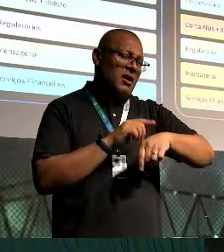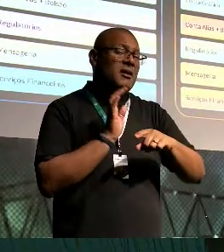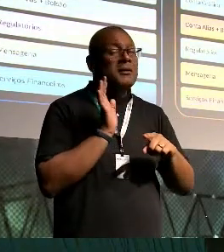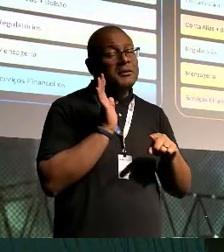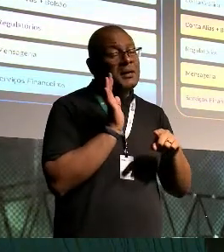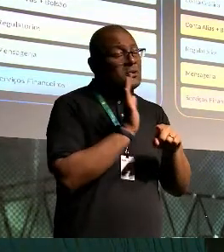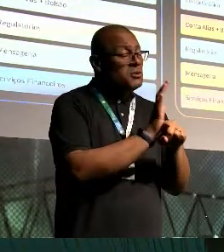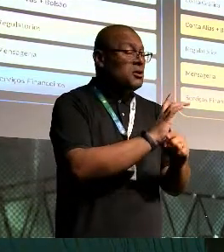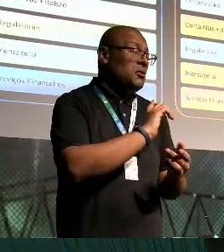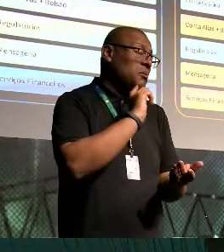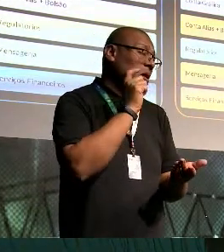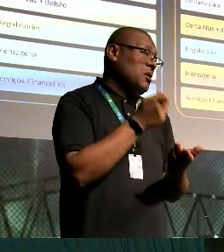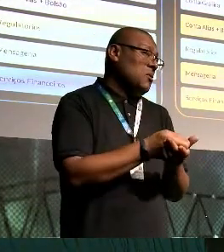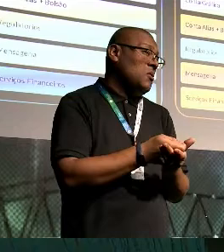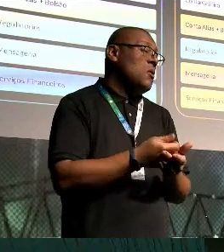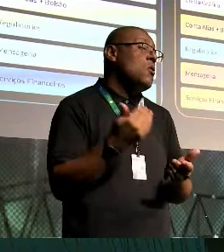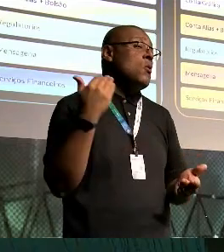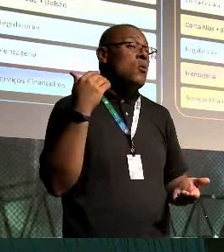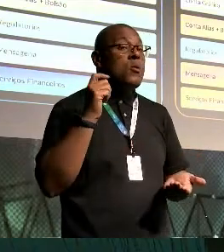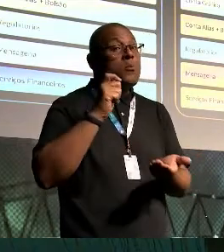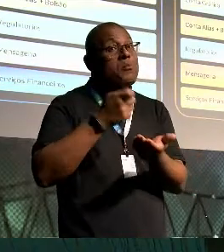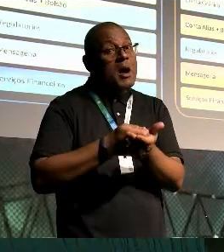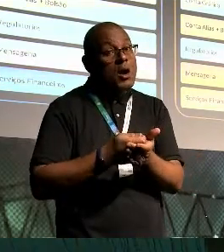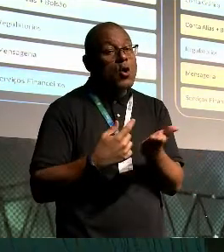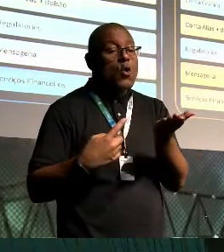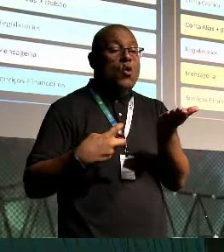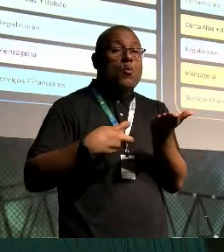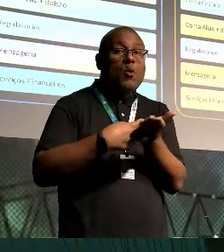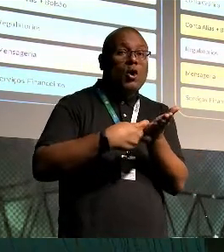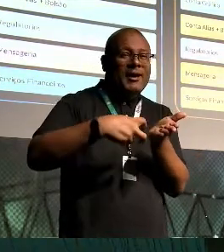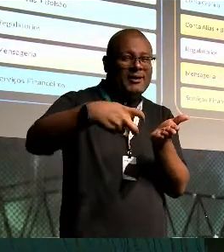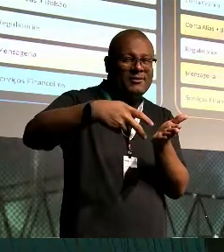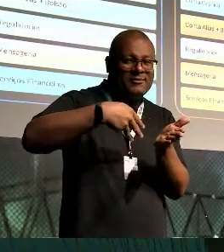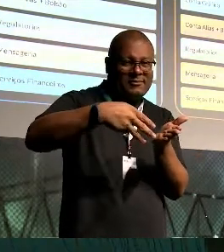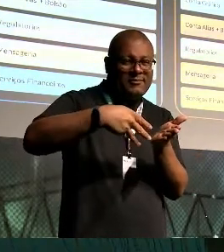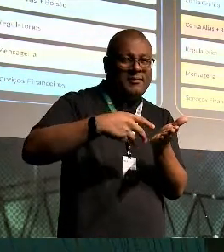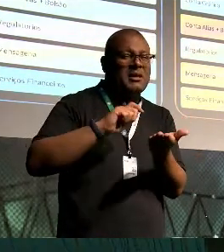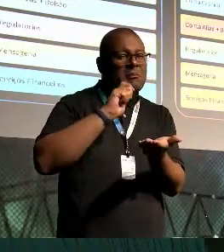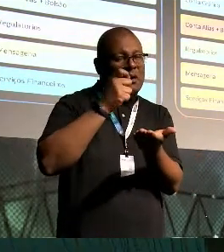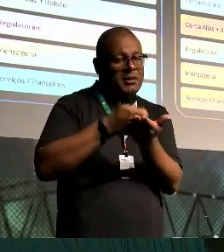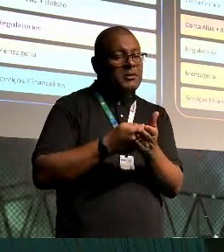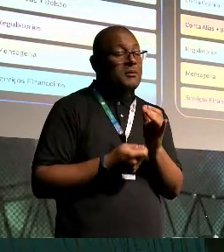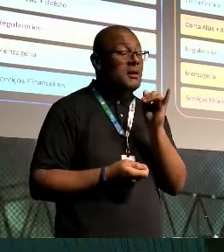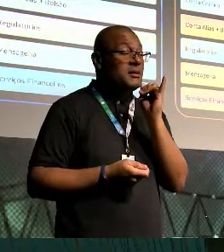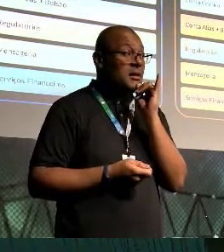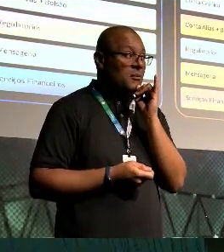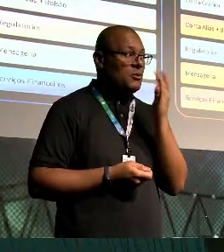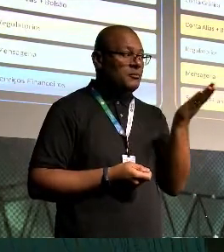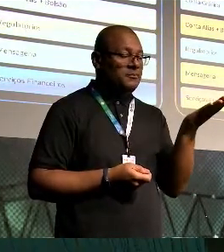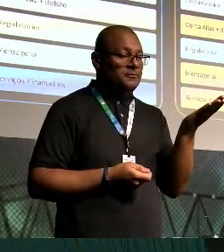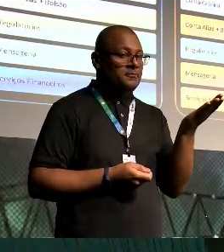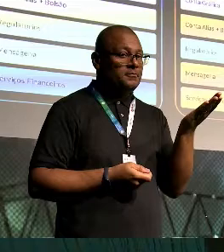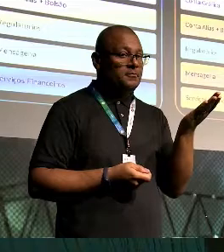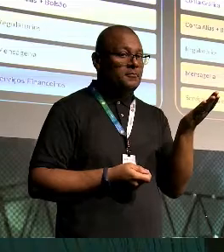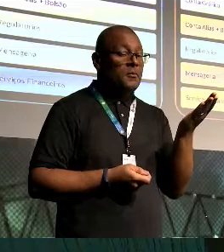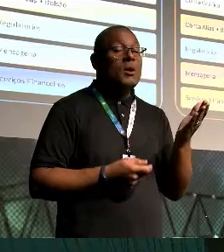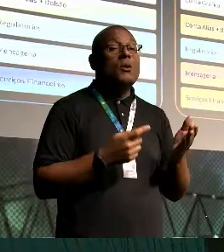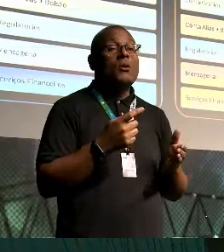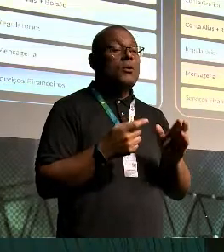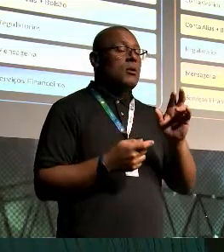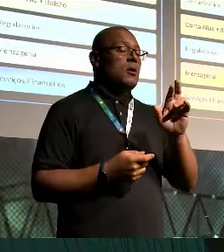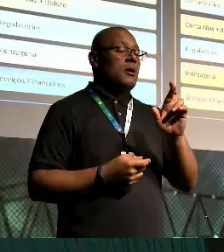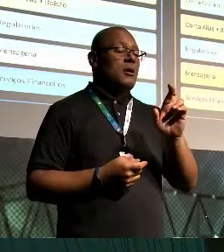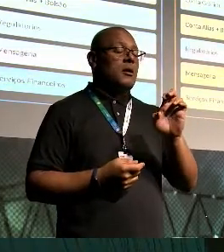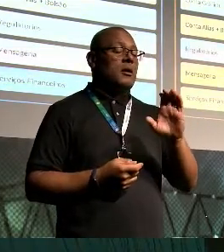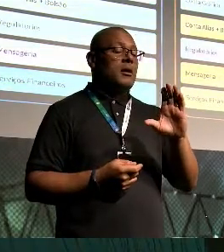de pagamento de uma conta, de liquidação de um boleto para algum parceiro. E aqui eu trago até um exemplo público, né? Recarga Pay, para